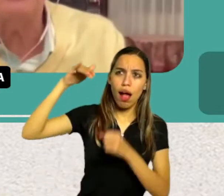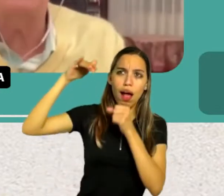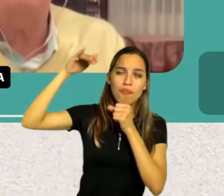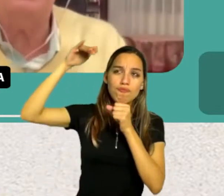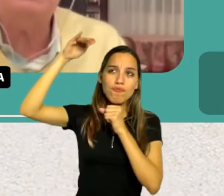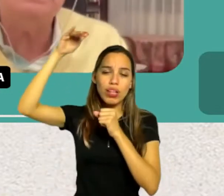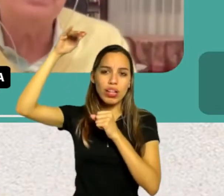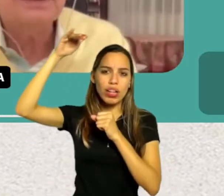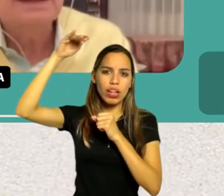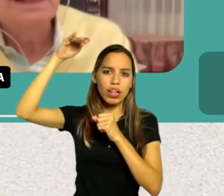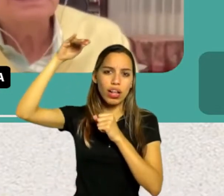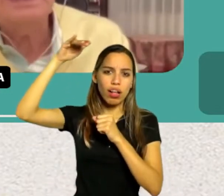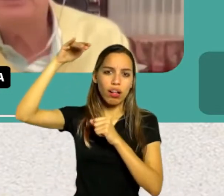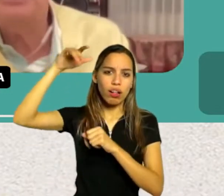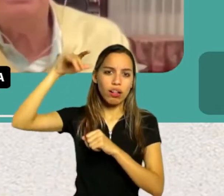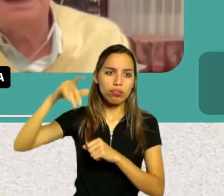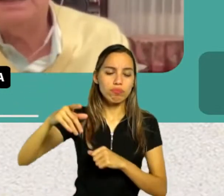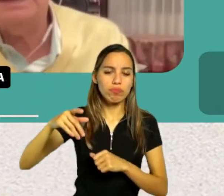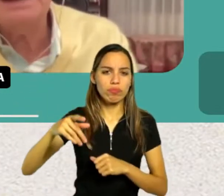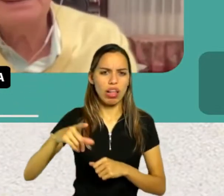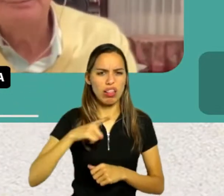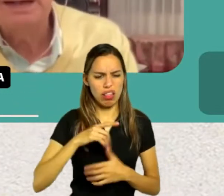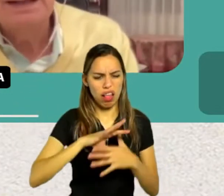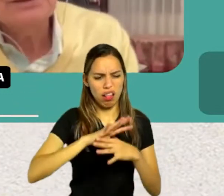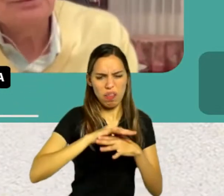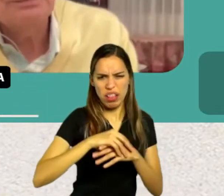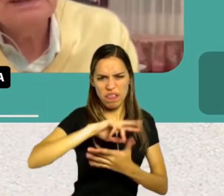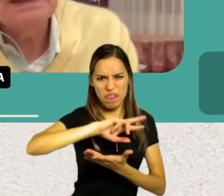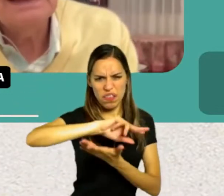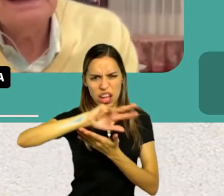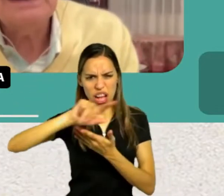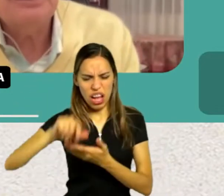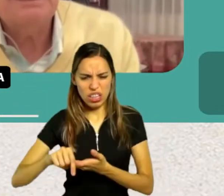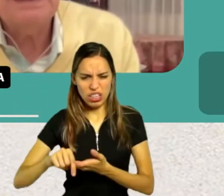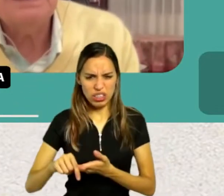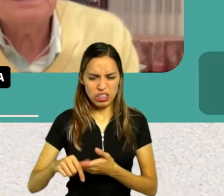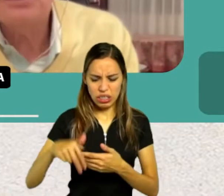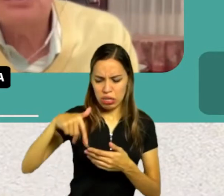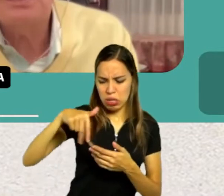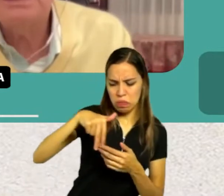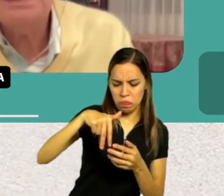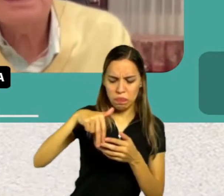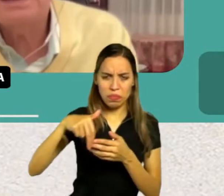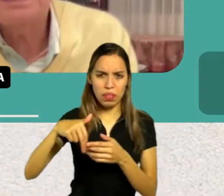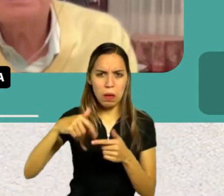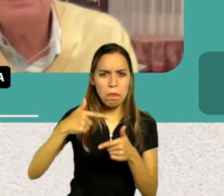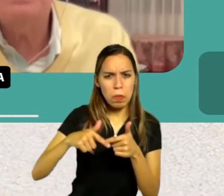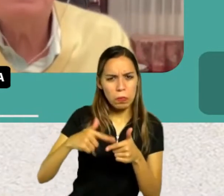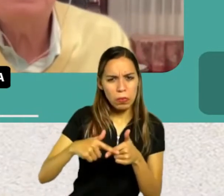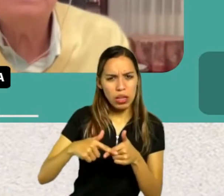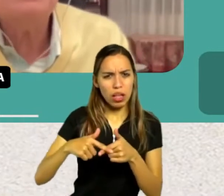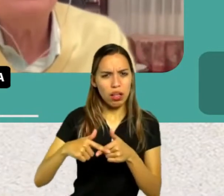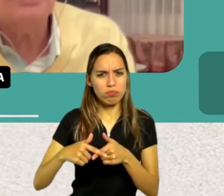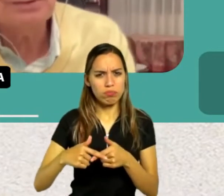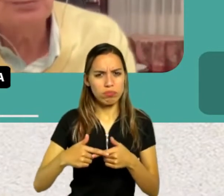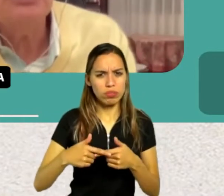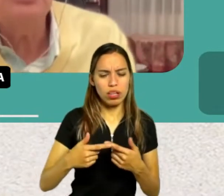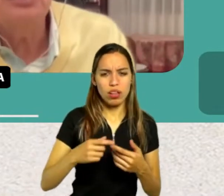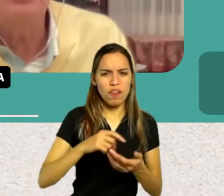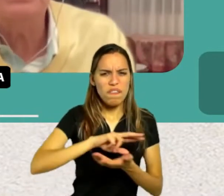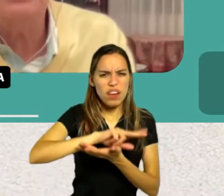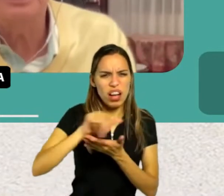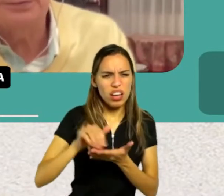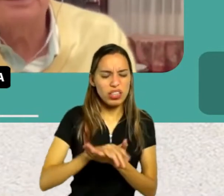problemas ortopédicos, é caro demais. Isso obriga a tomar decisões que são decisões